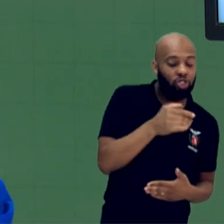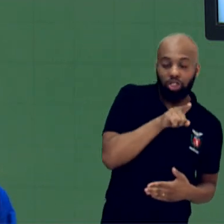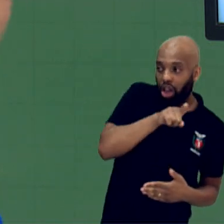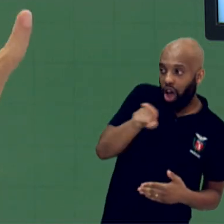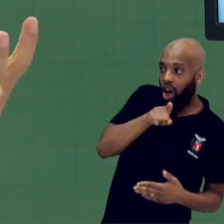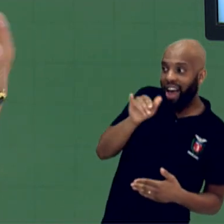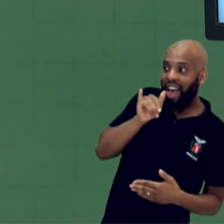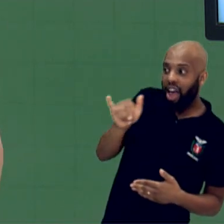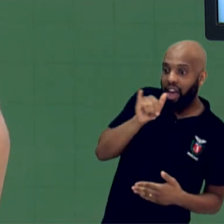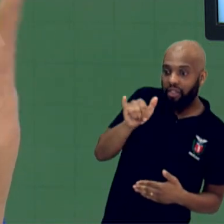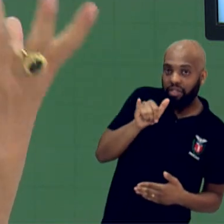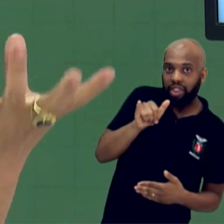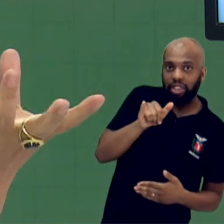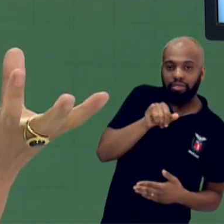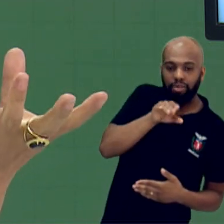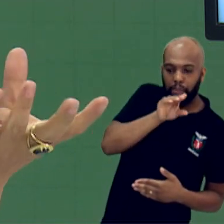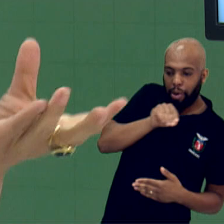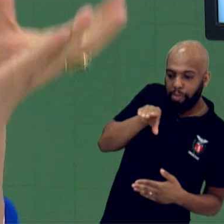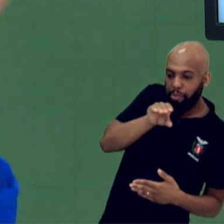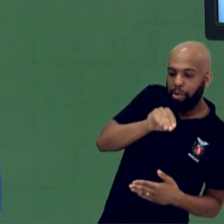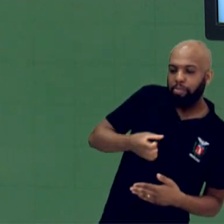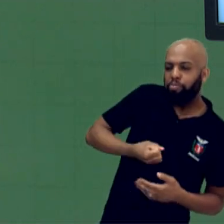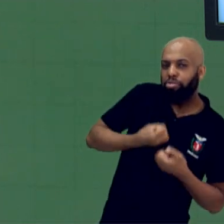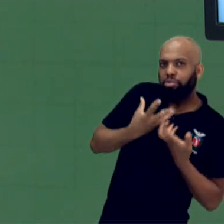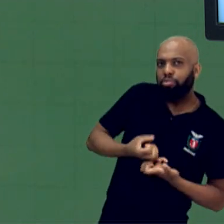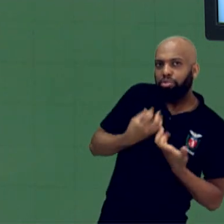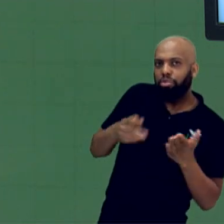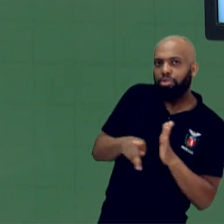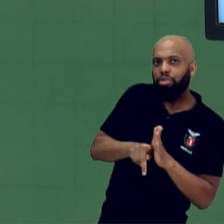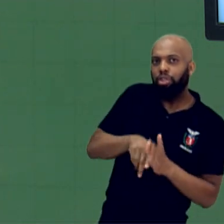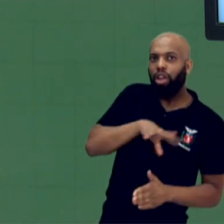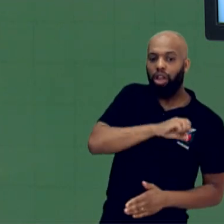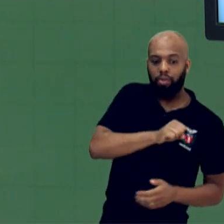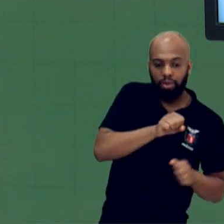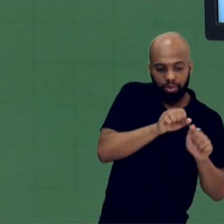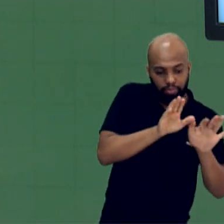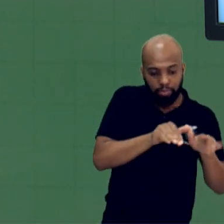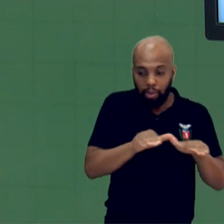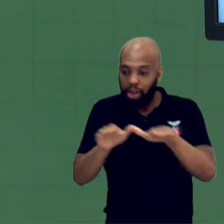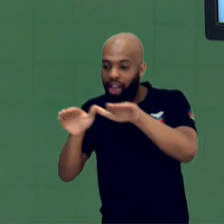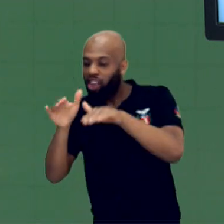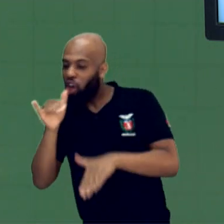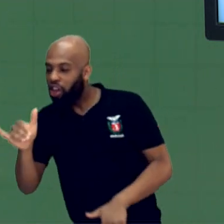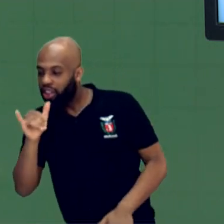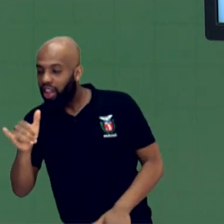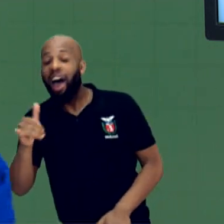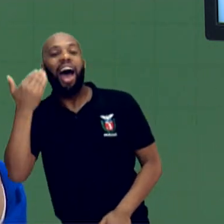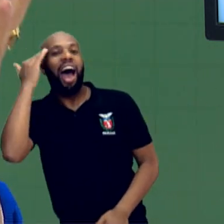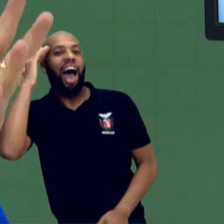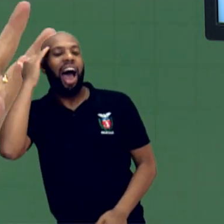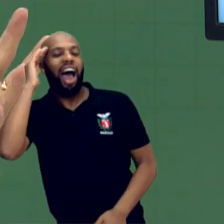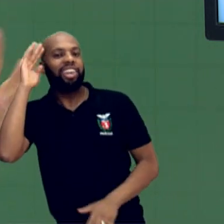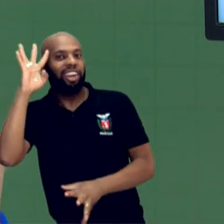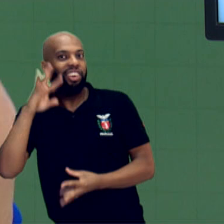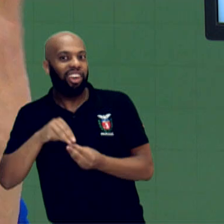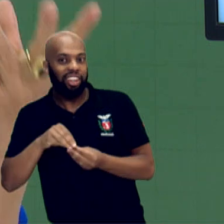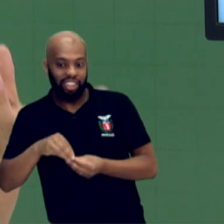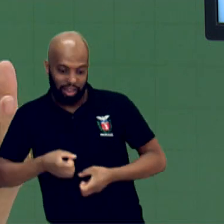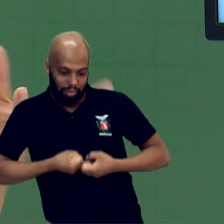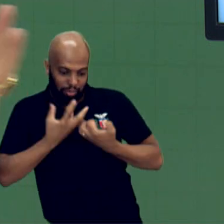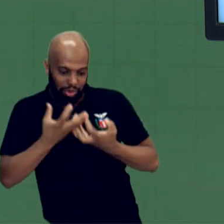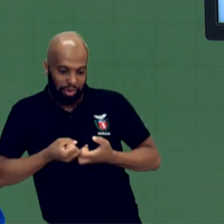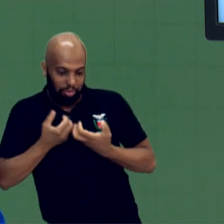canto, a Índia falava uma poesia de amor, o pássaro levava para o índio entendia, respondia, falava outro poema,